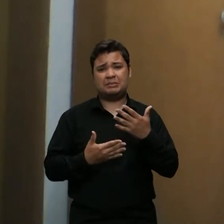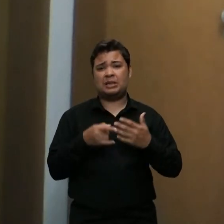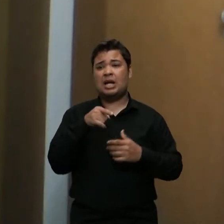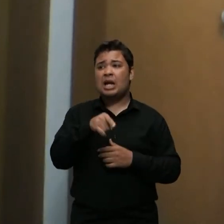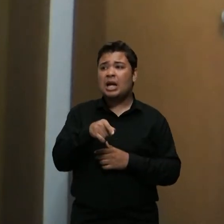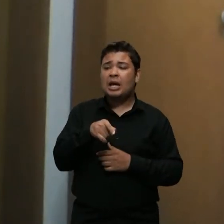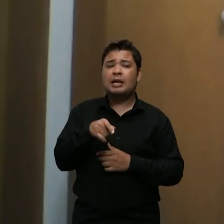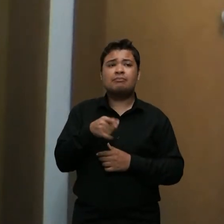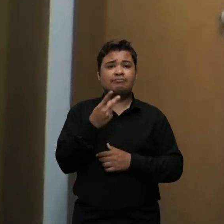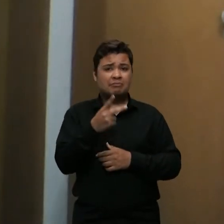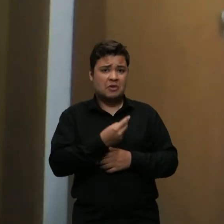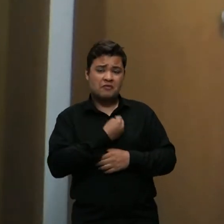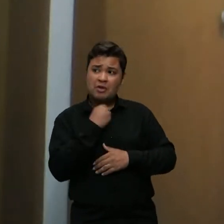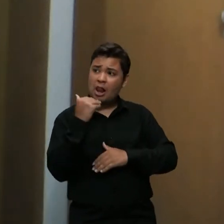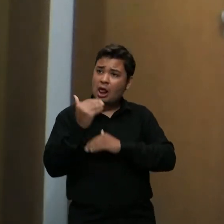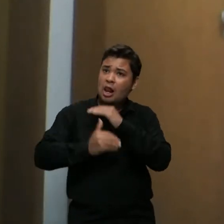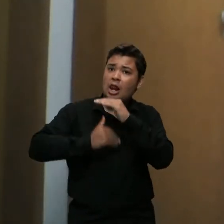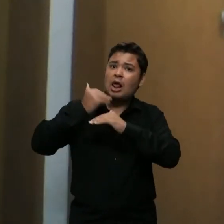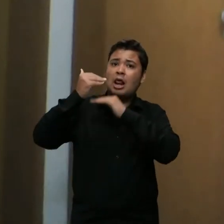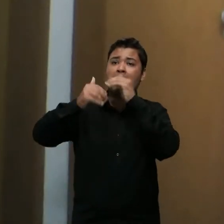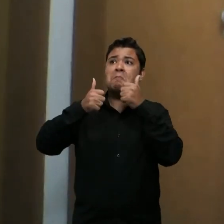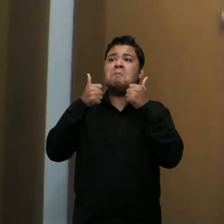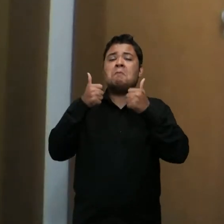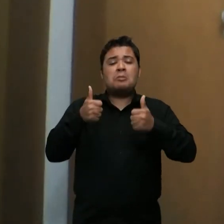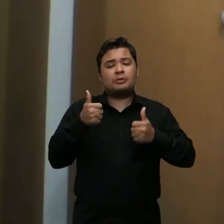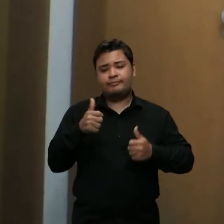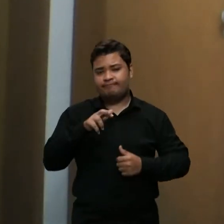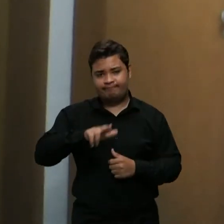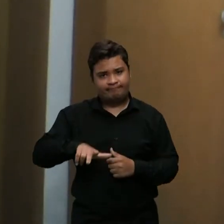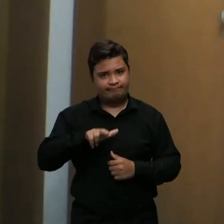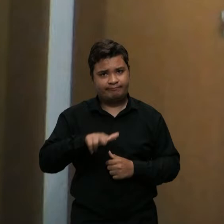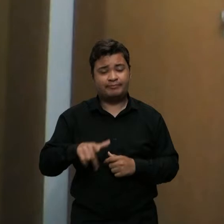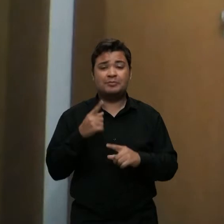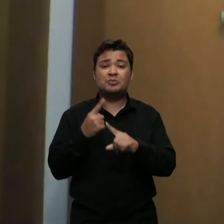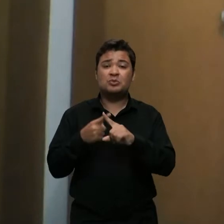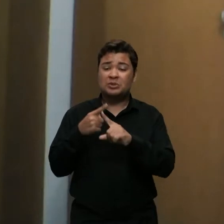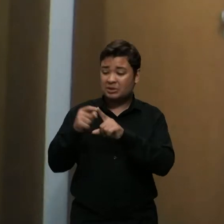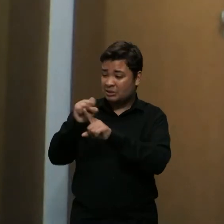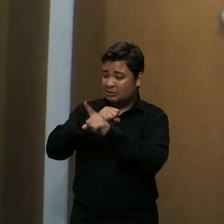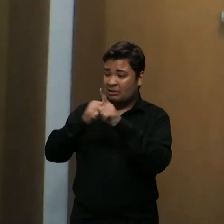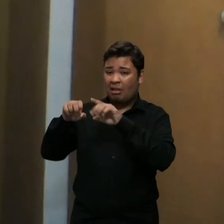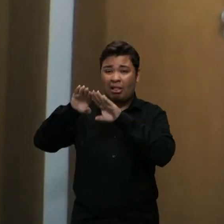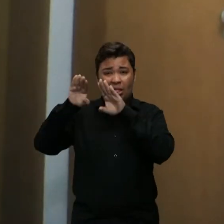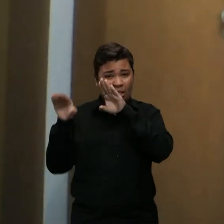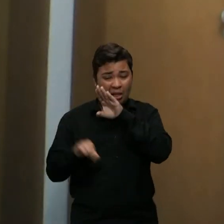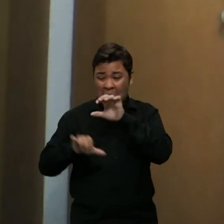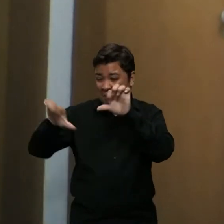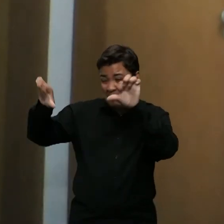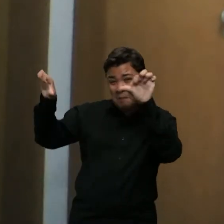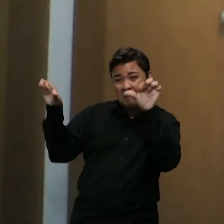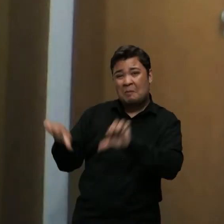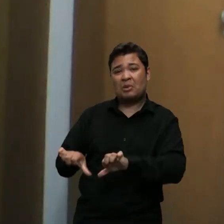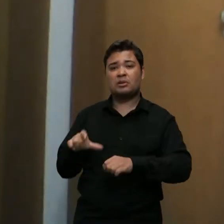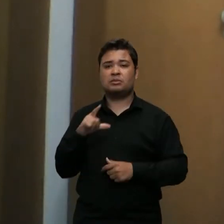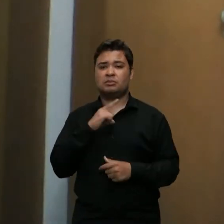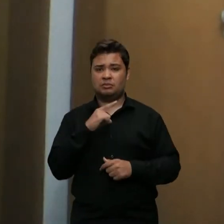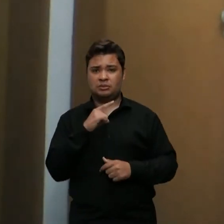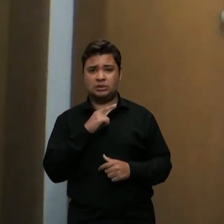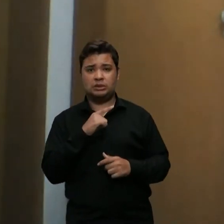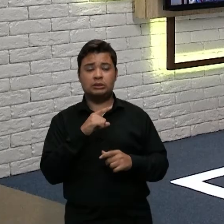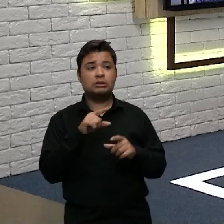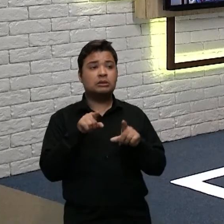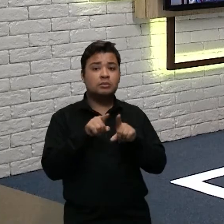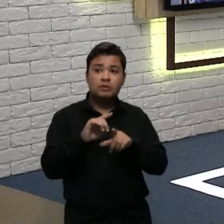potencial de desenvolvimento, né? Ressaltando ainda mais as desigualdades sociais e deixando aí marcas para a